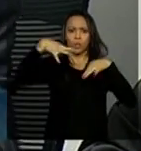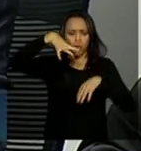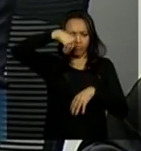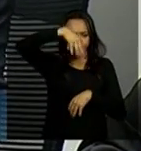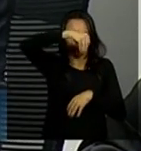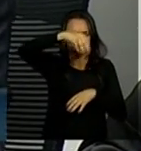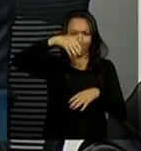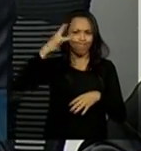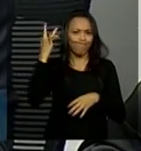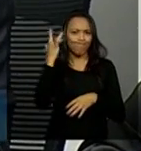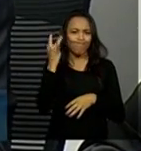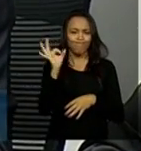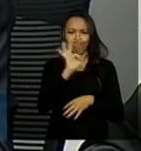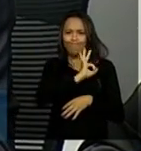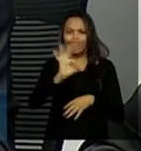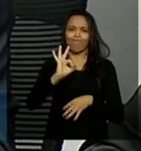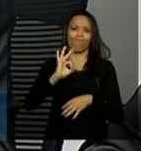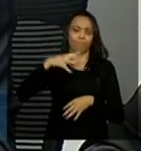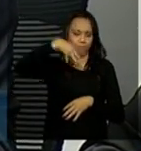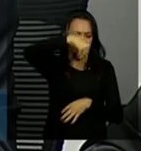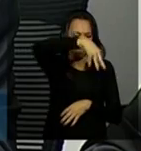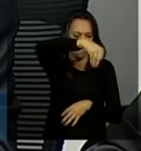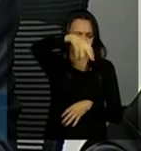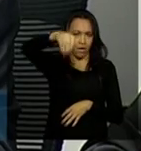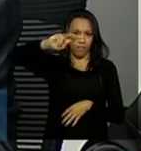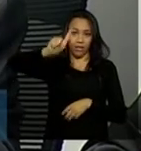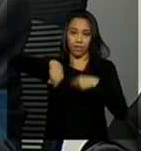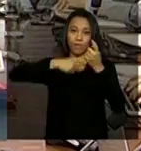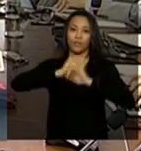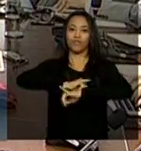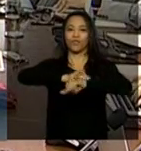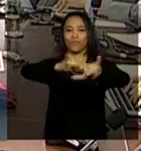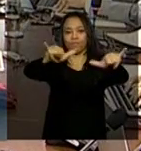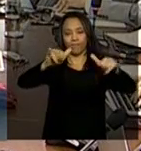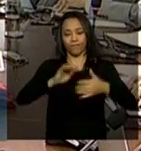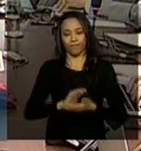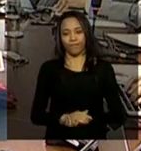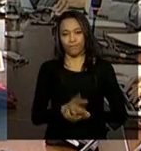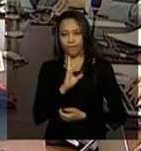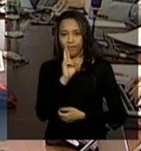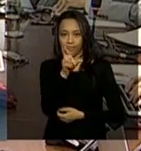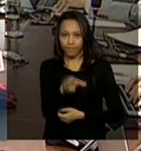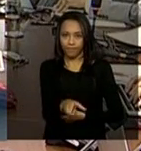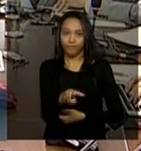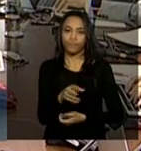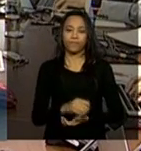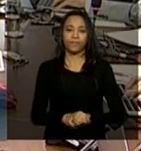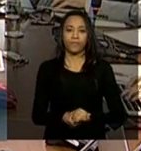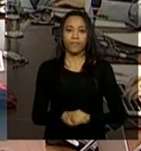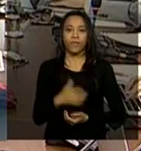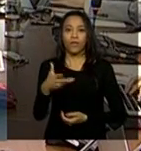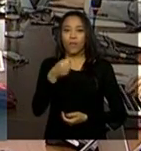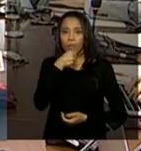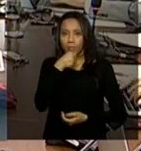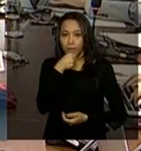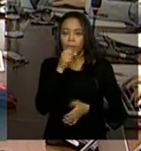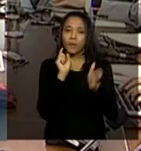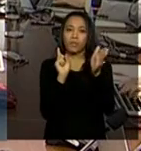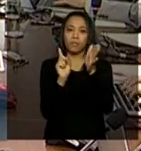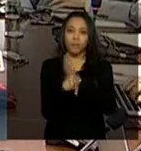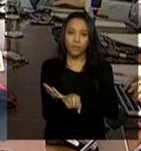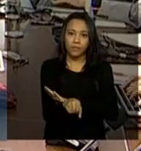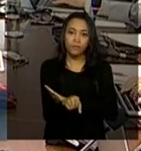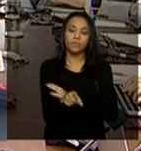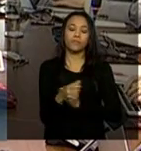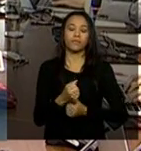esperamos também com prazos mais curtos para gerar os resultados. Conta, por favor. Gabriela Lichinic, da CBN. Tem essa aqui e